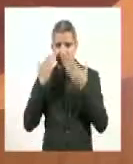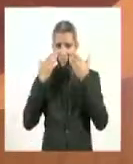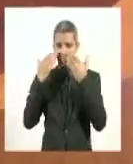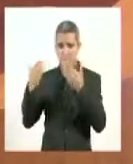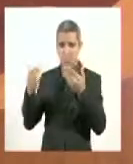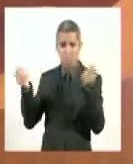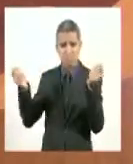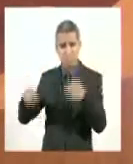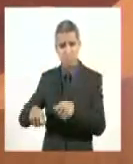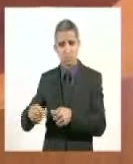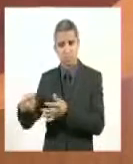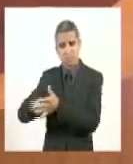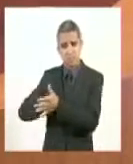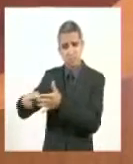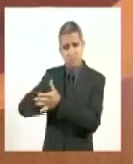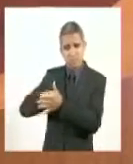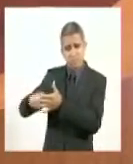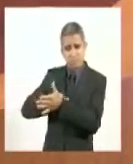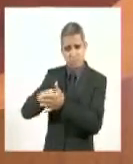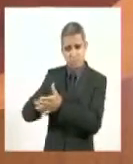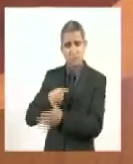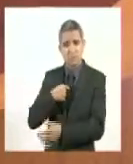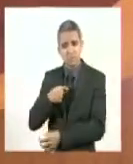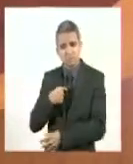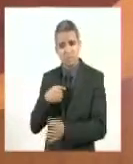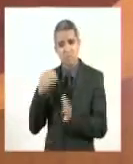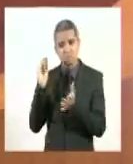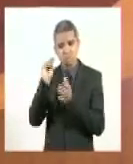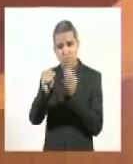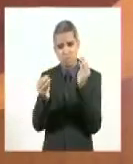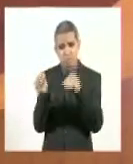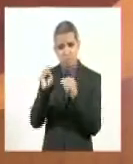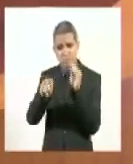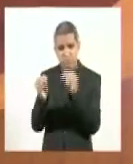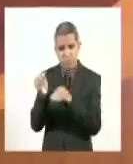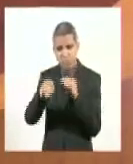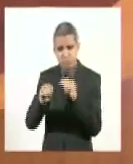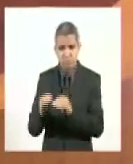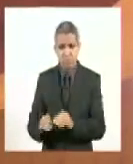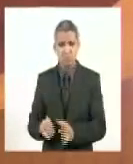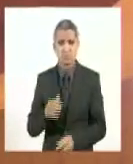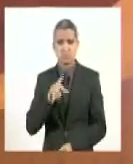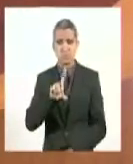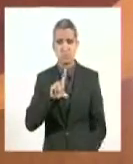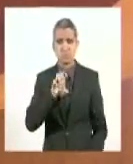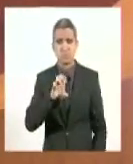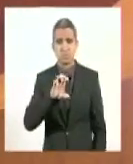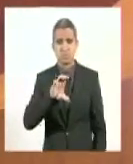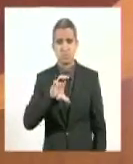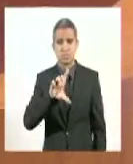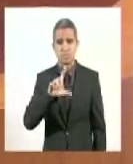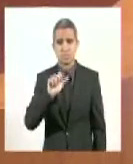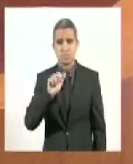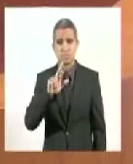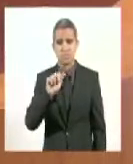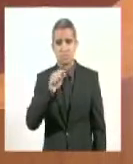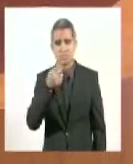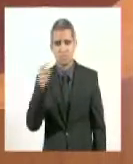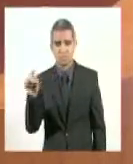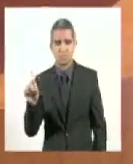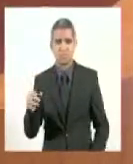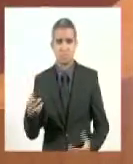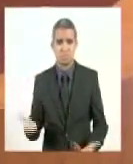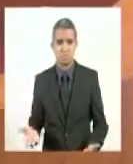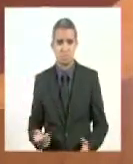as perguntas que me foram feitas, eu que declarei na minha prestação de contas. E a questão de doação